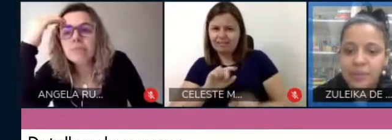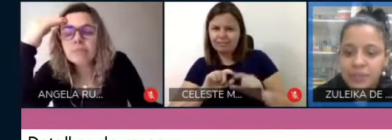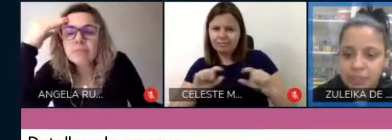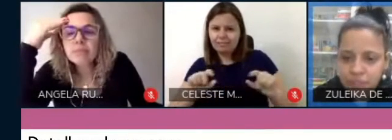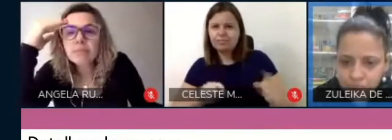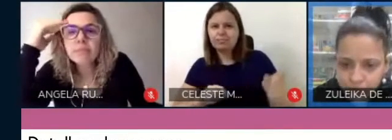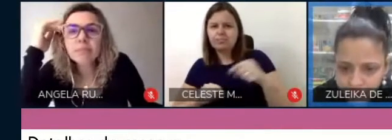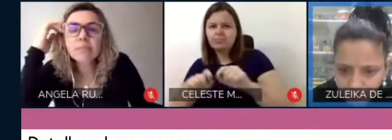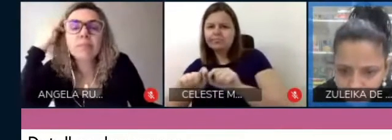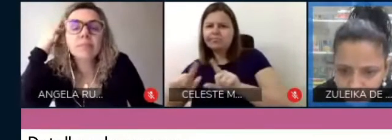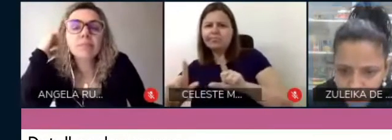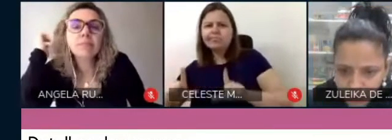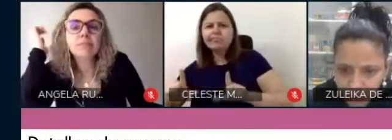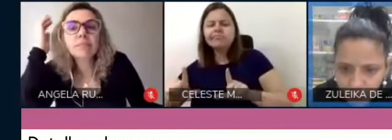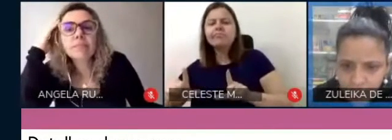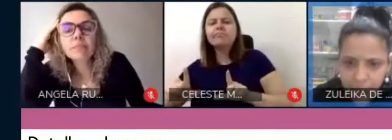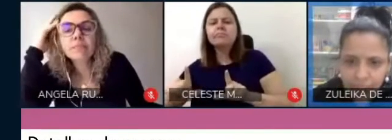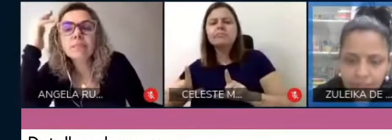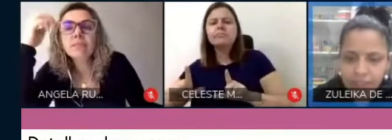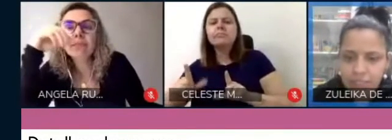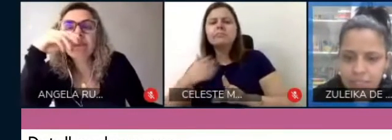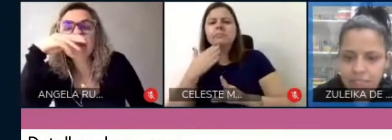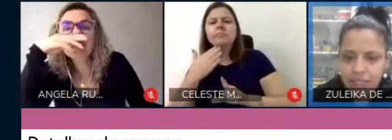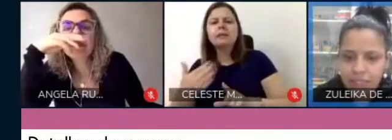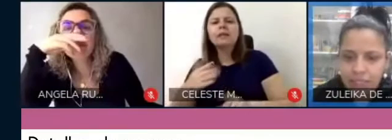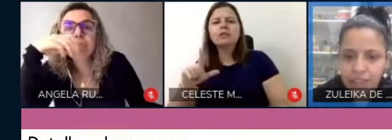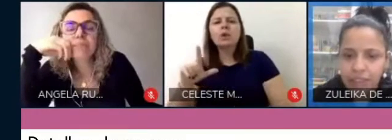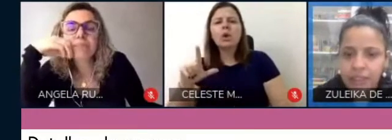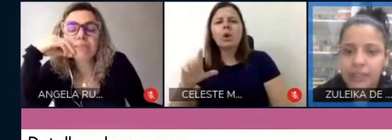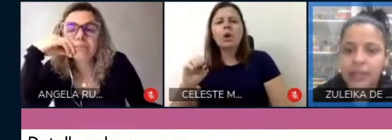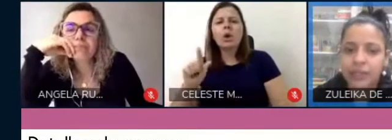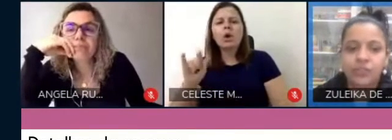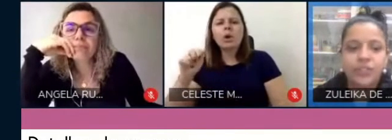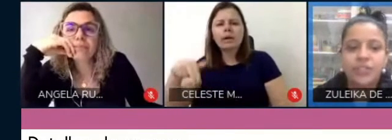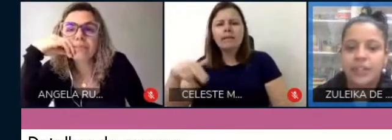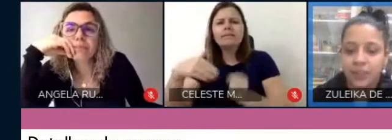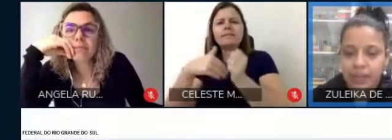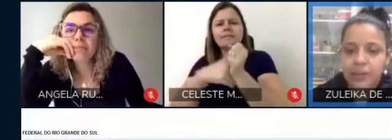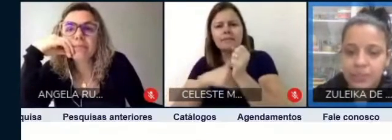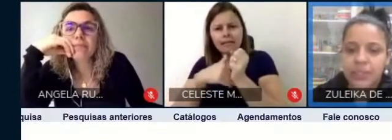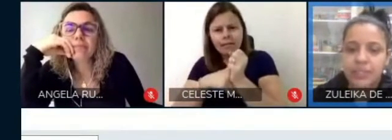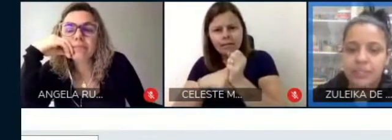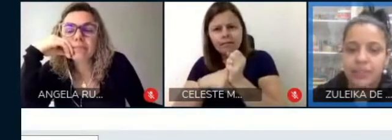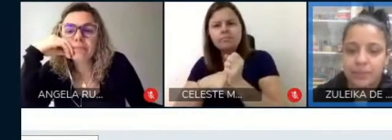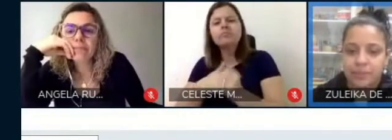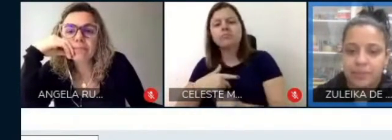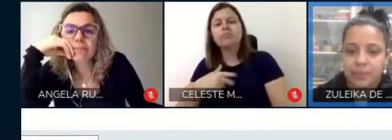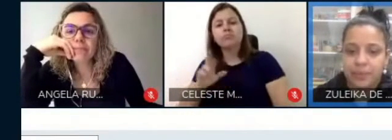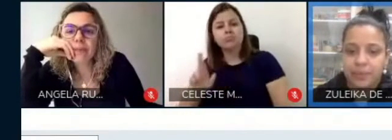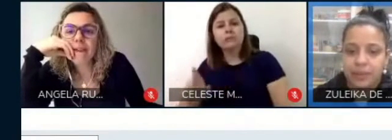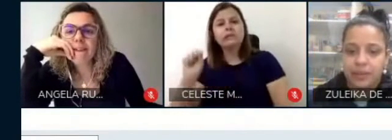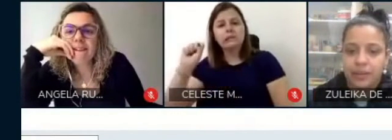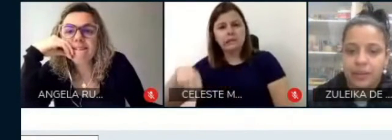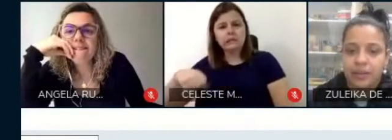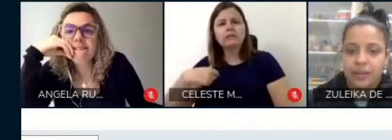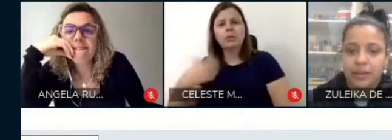Ele vai me pedir o login e a senha, e aí eu vou dizer que eu quero sim reservar.